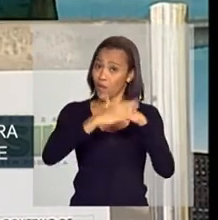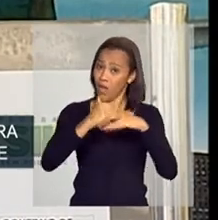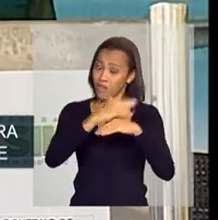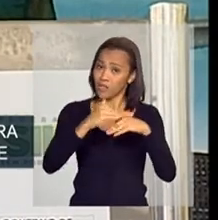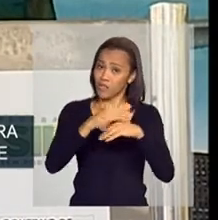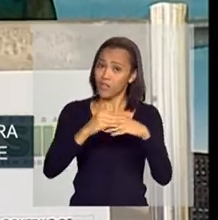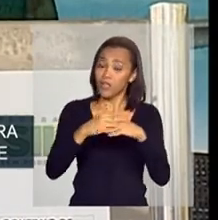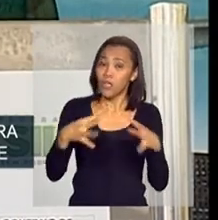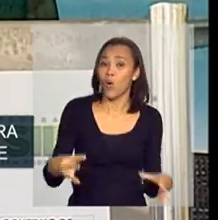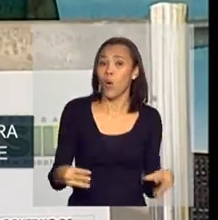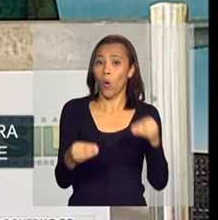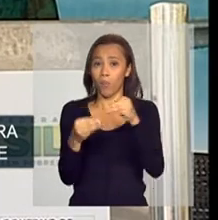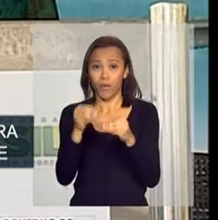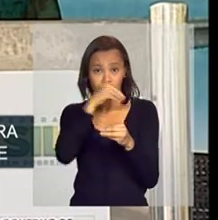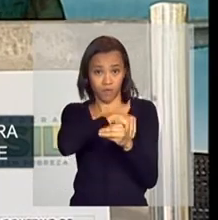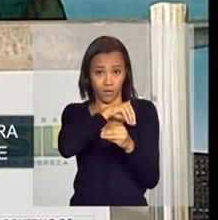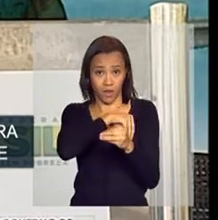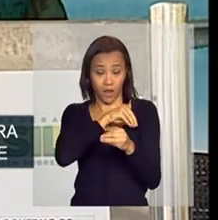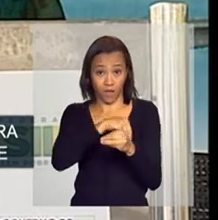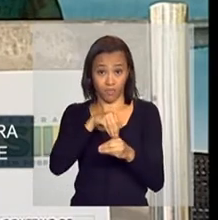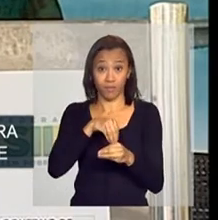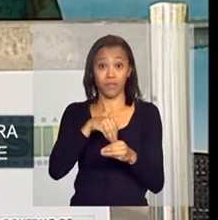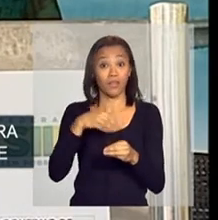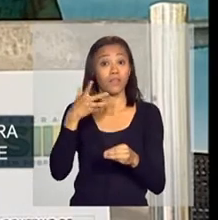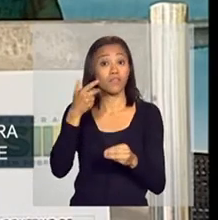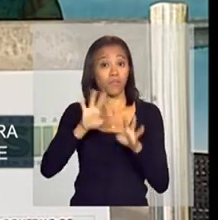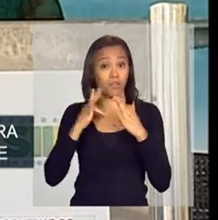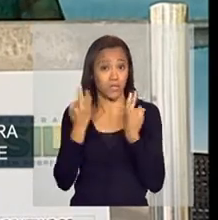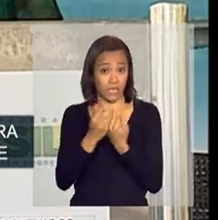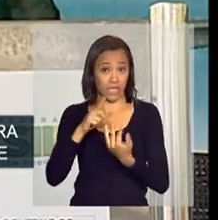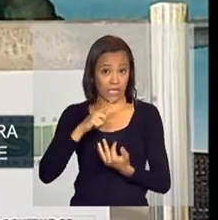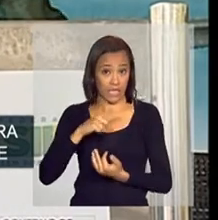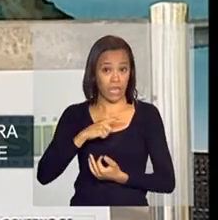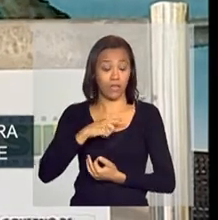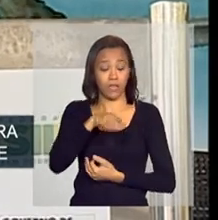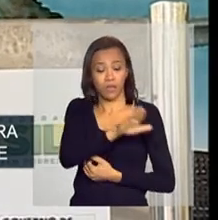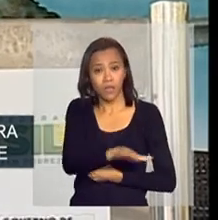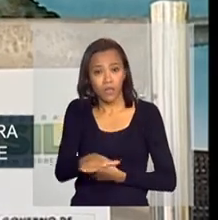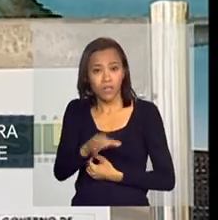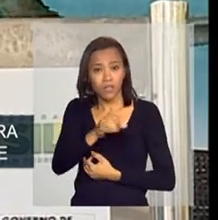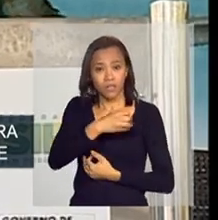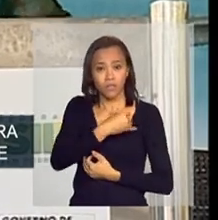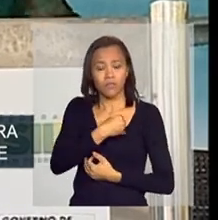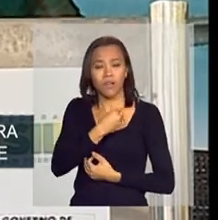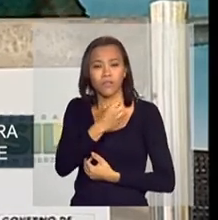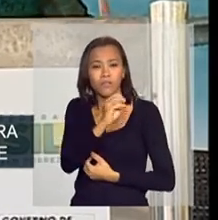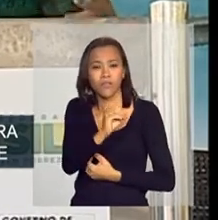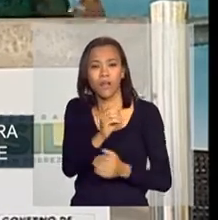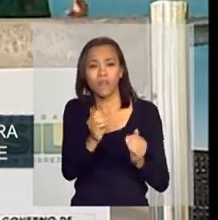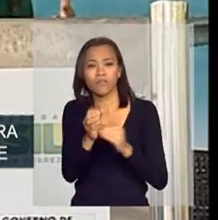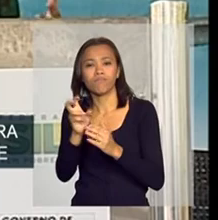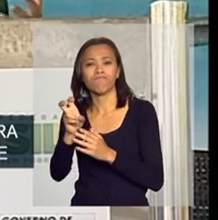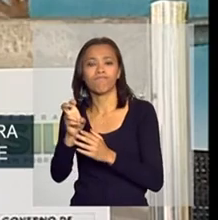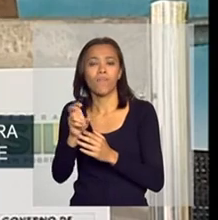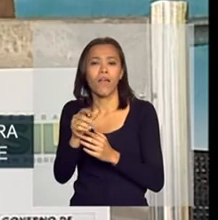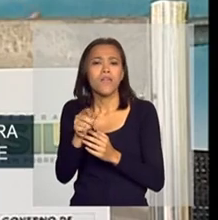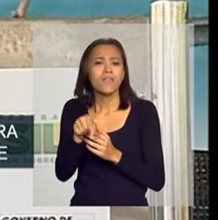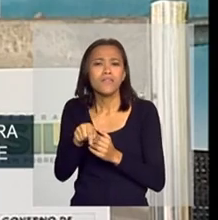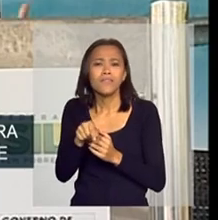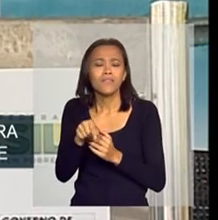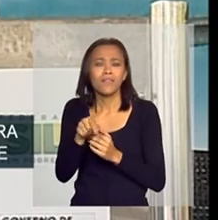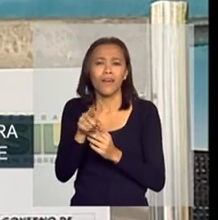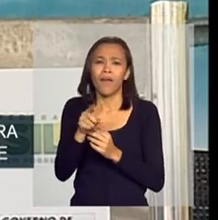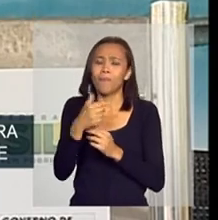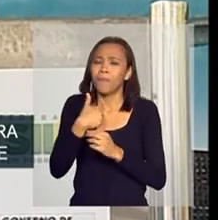têm crianças de 0 a 15 anos. E isso é algo que, para